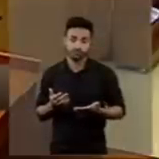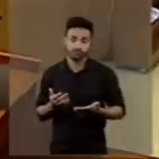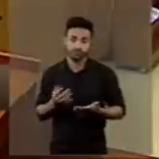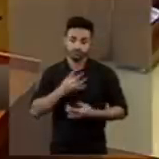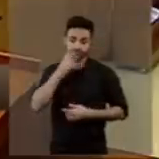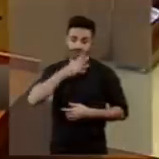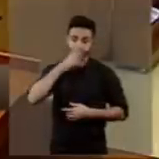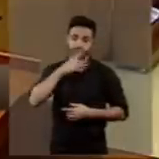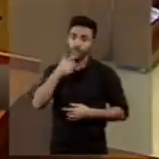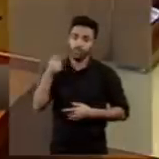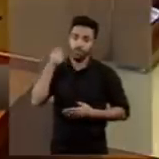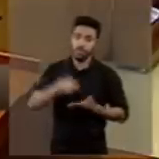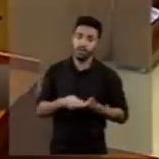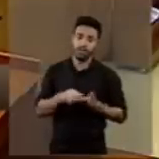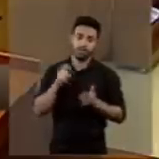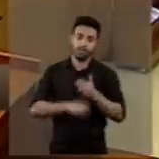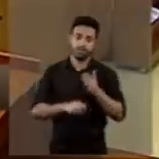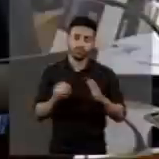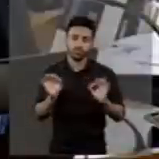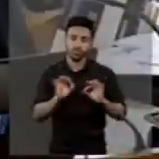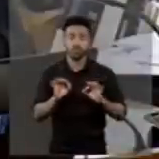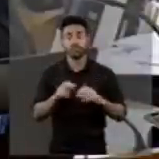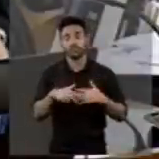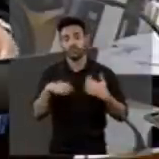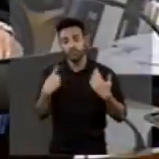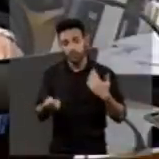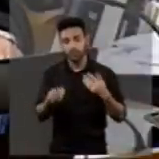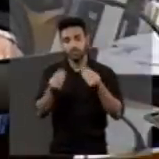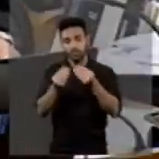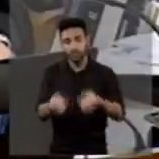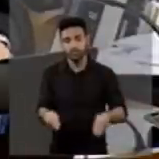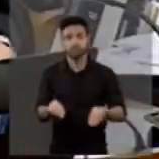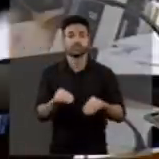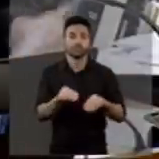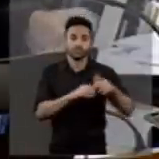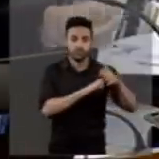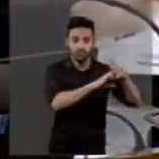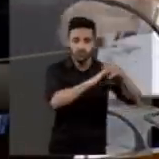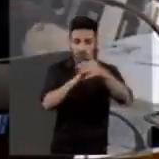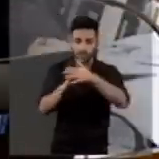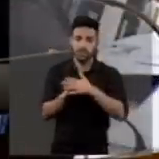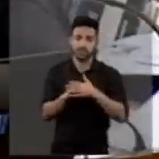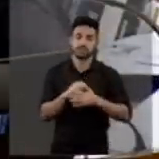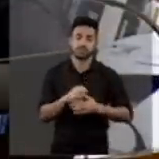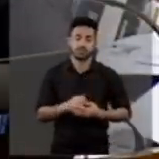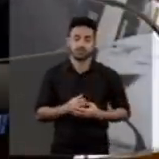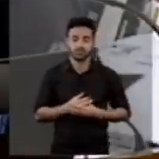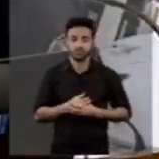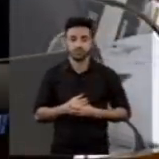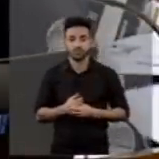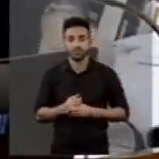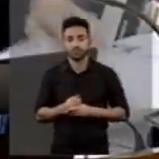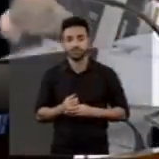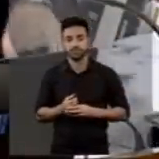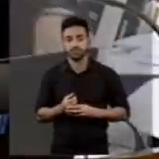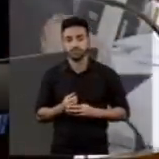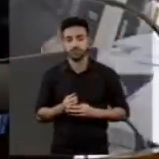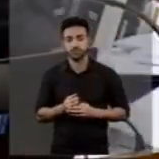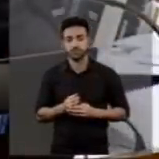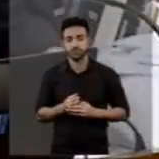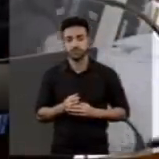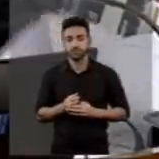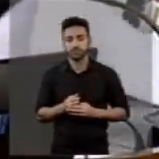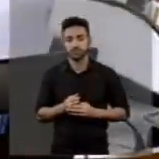sonegação fiscal, acaba também prejudicando a livre concorrência entre os demais. Então, a